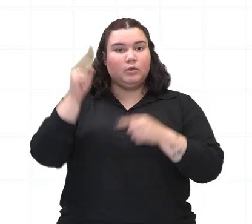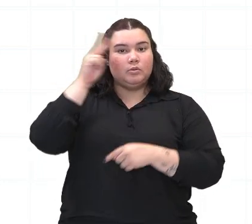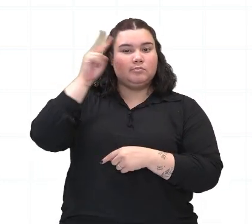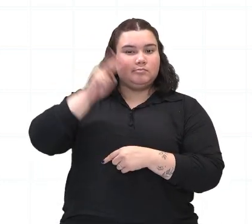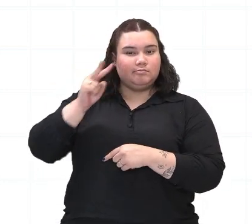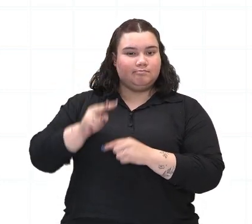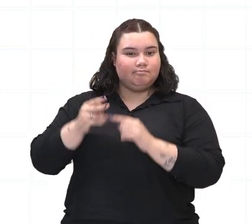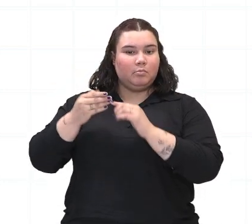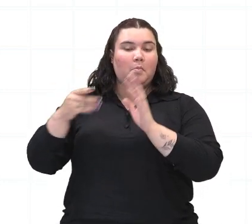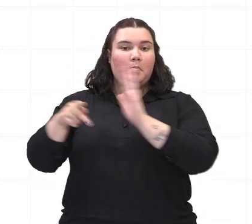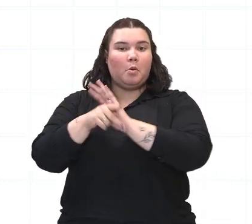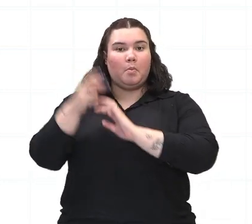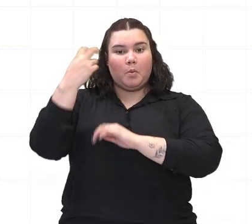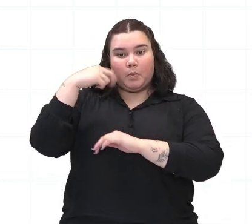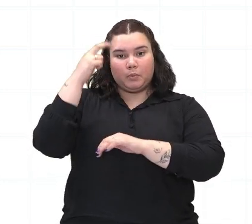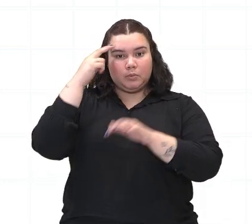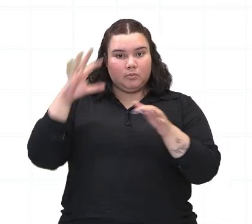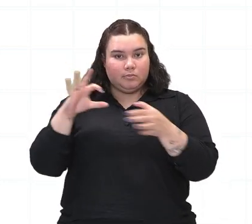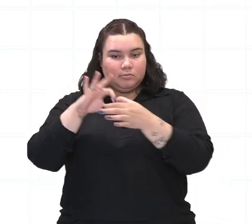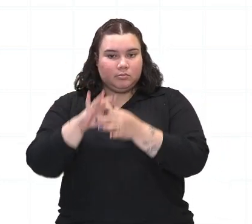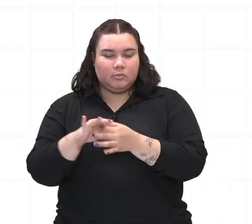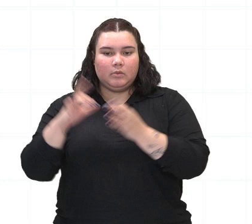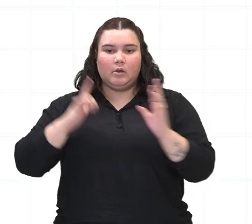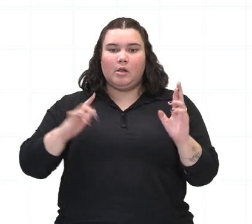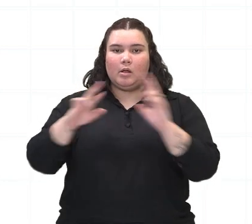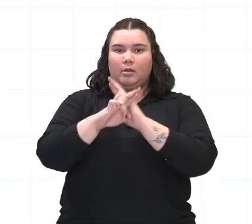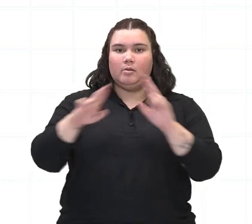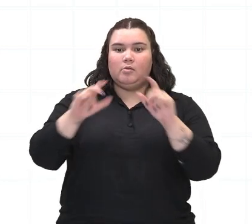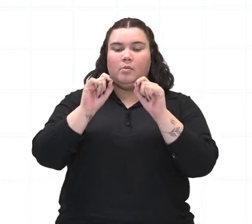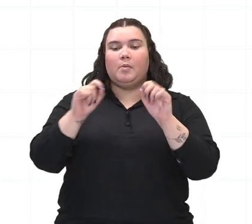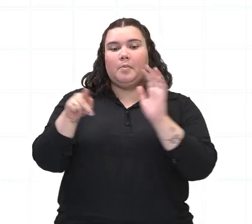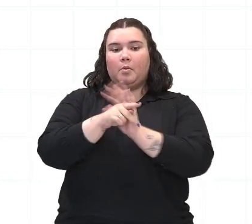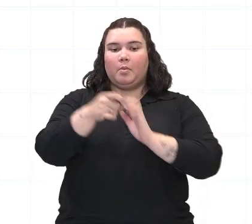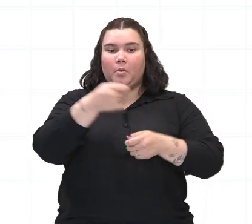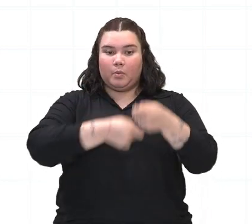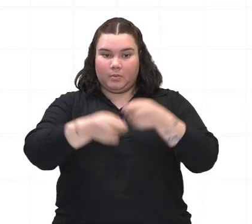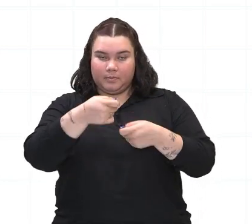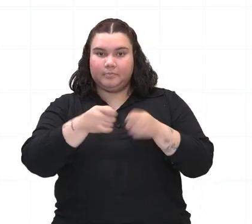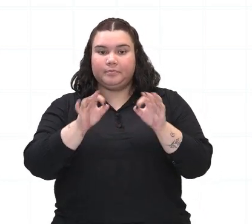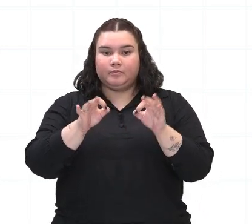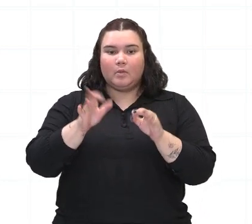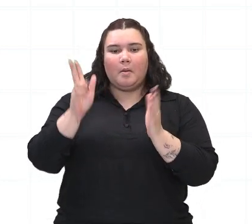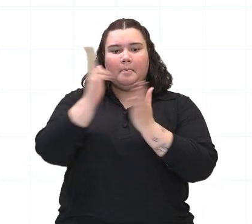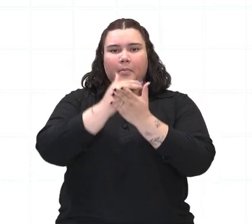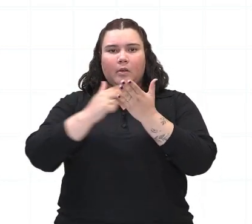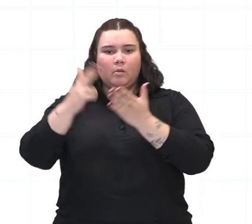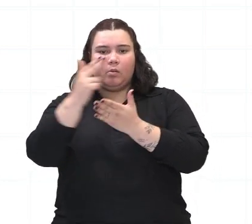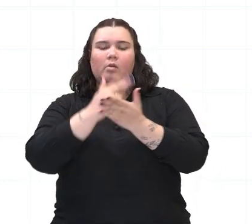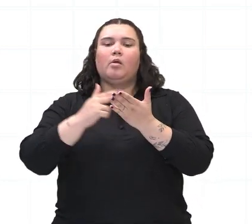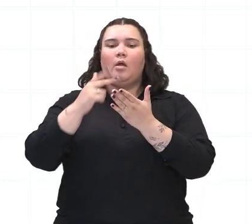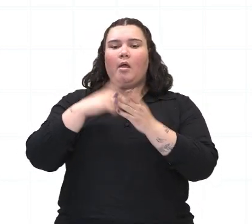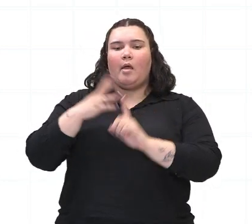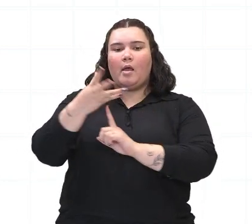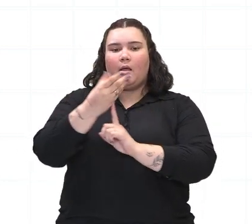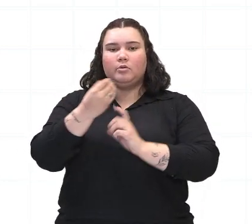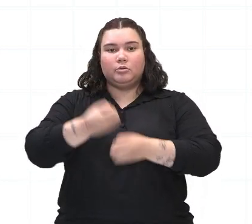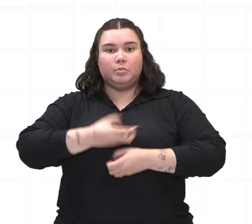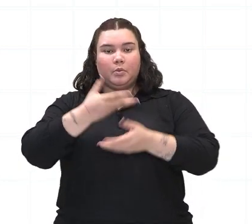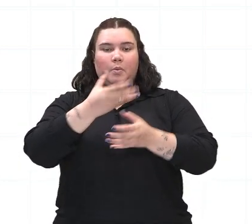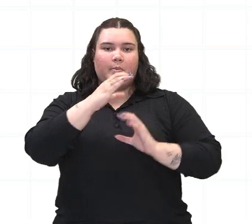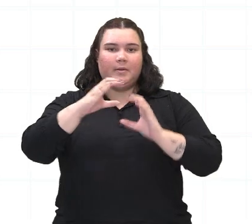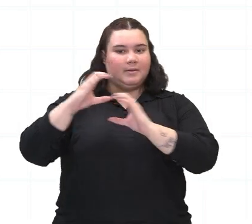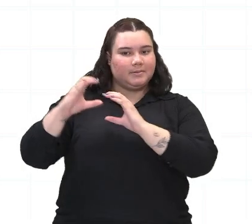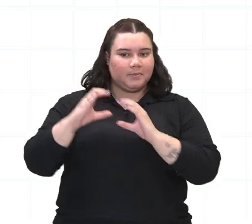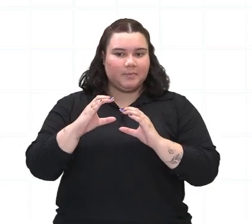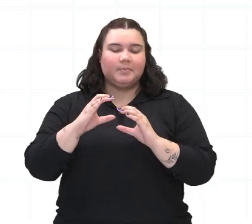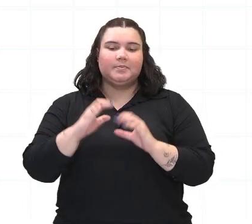histórica e culturalmente relacionando a fatores econômicos pintura e Arte enquanto meio de expressão e de